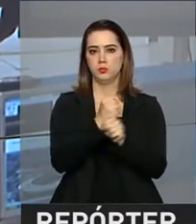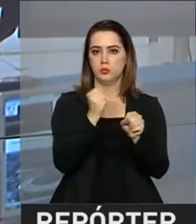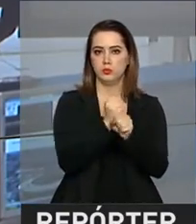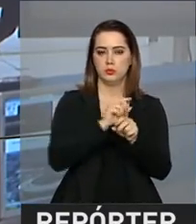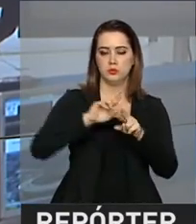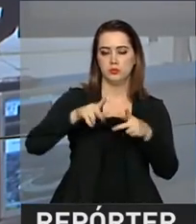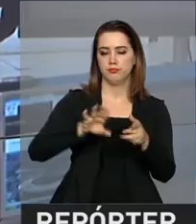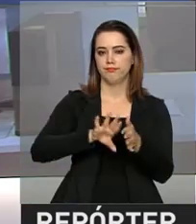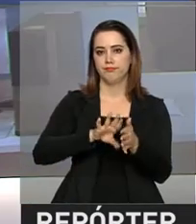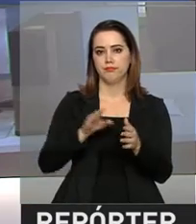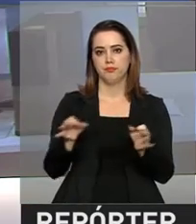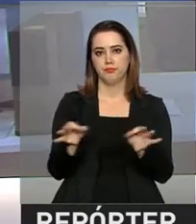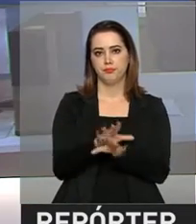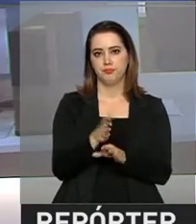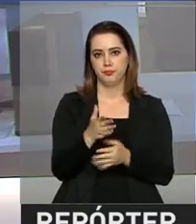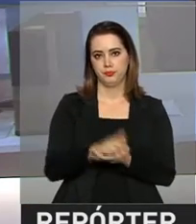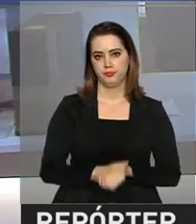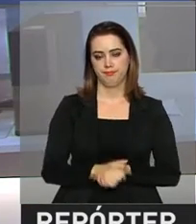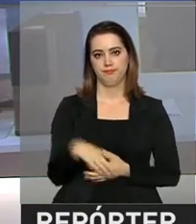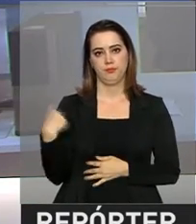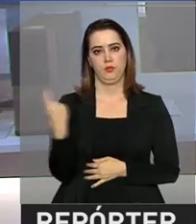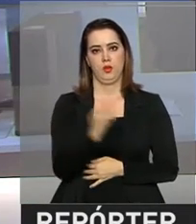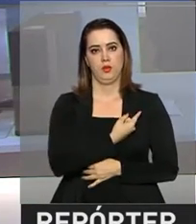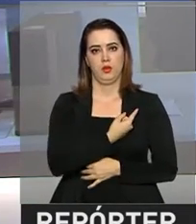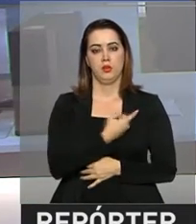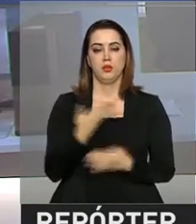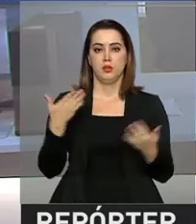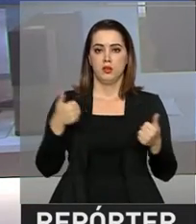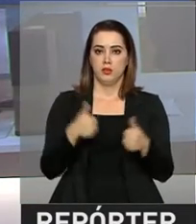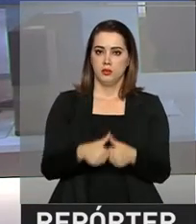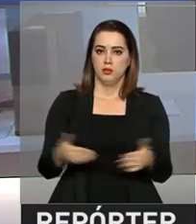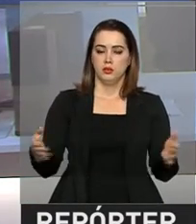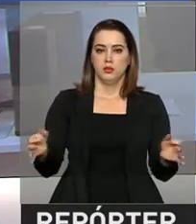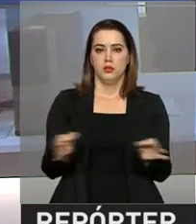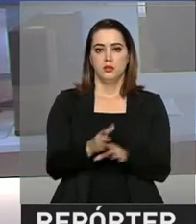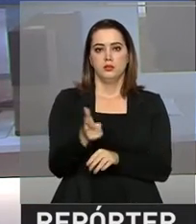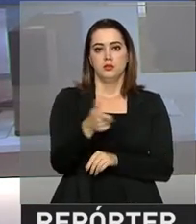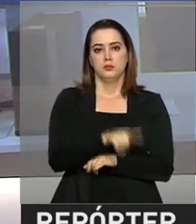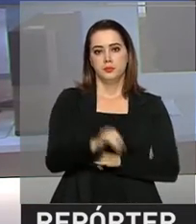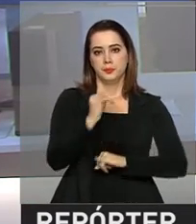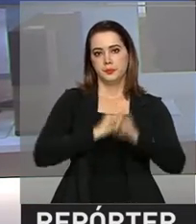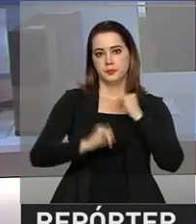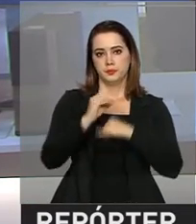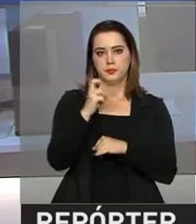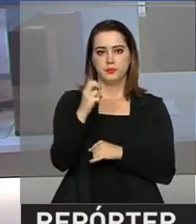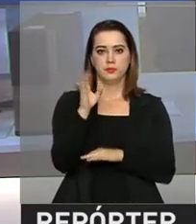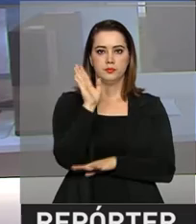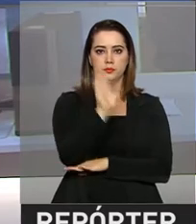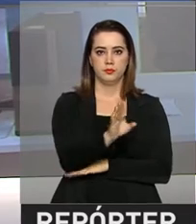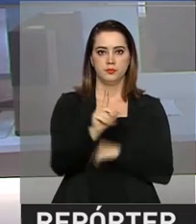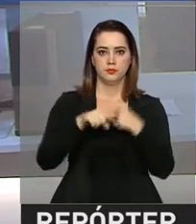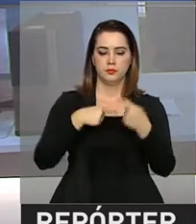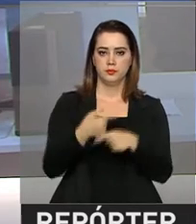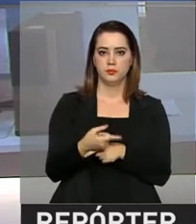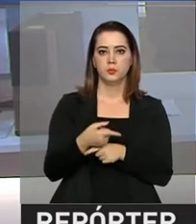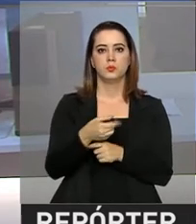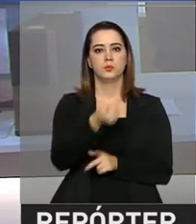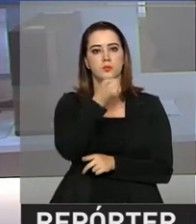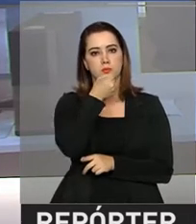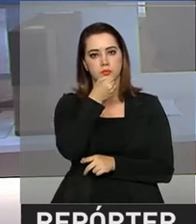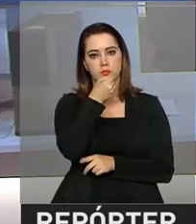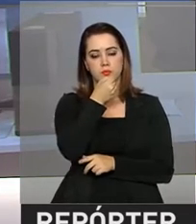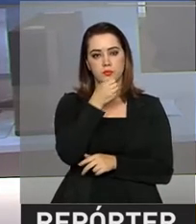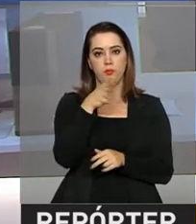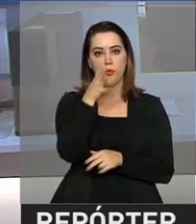desmontada e nós ficamos por aqui voltamos a qualquer momento com outras informações ou às cinco da tarde na próxima edição do